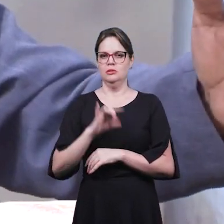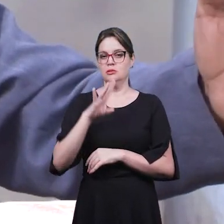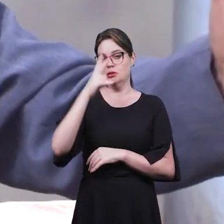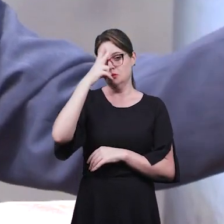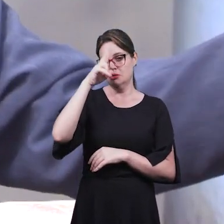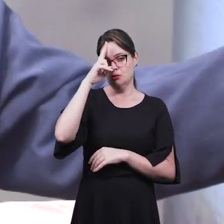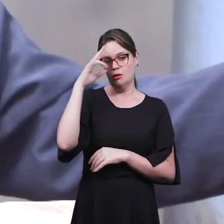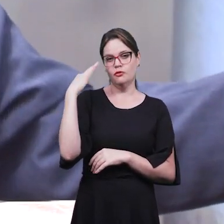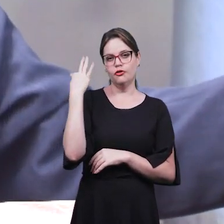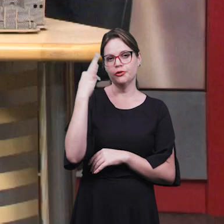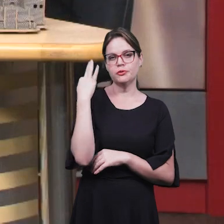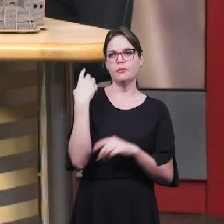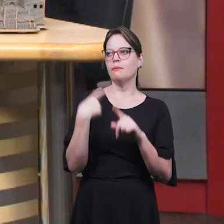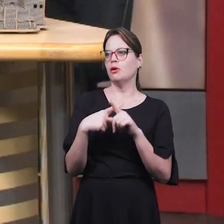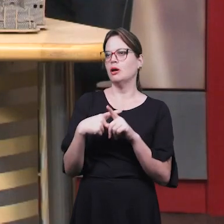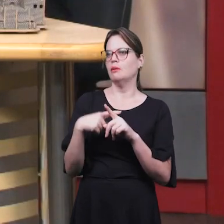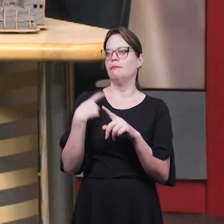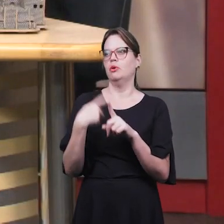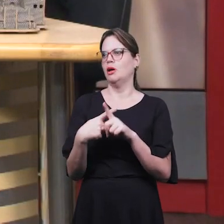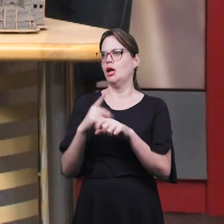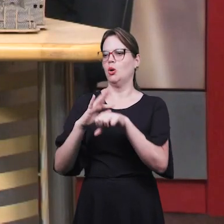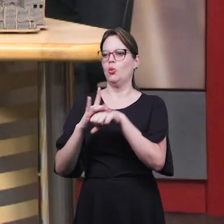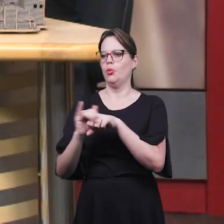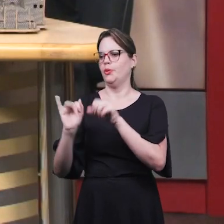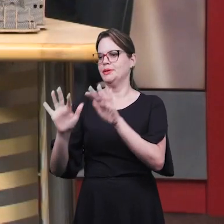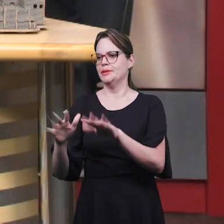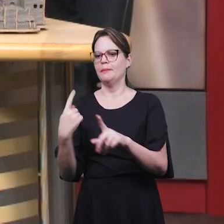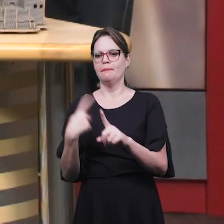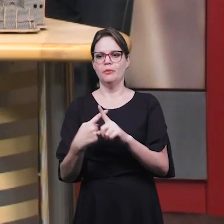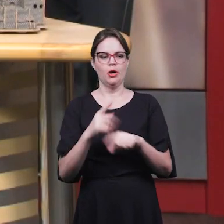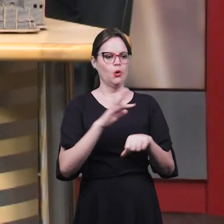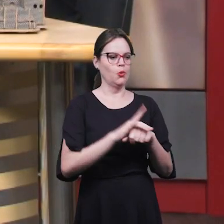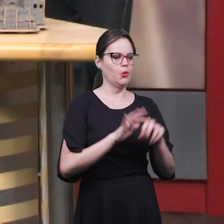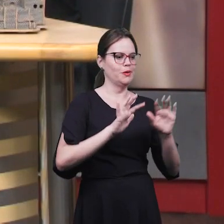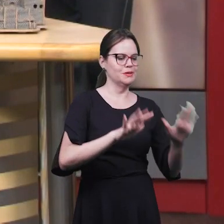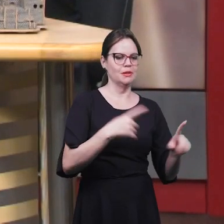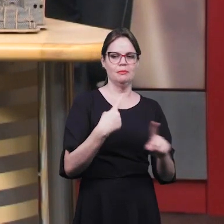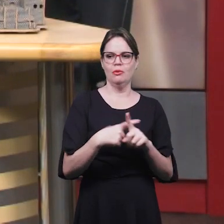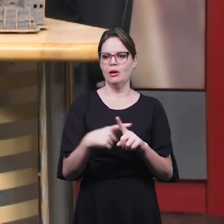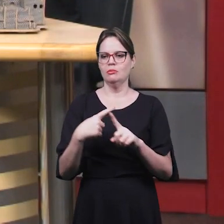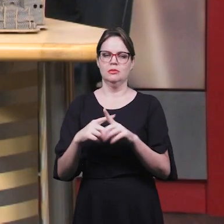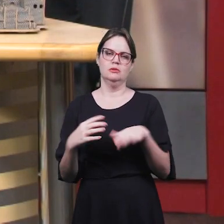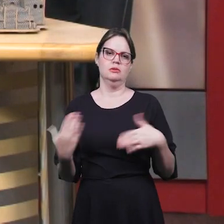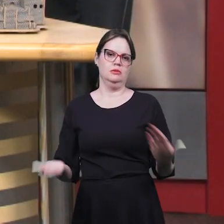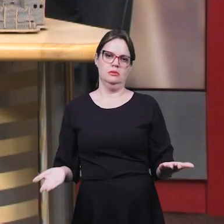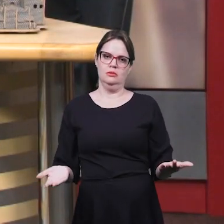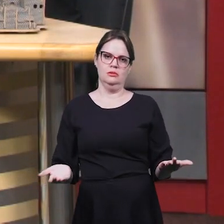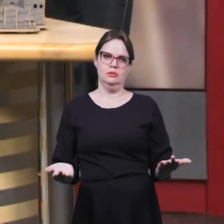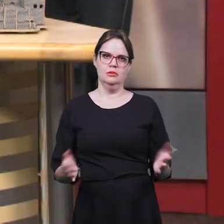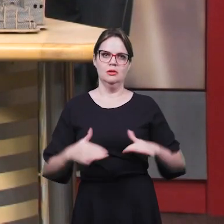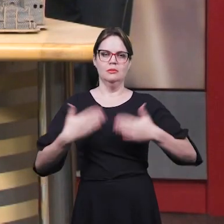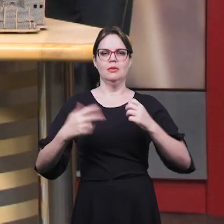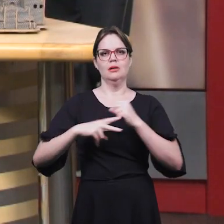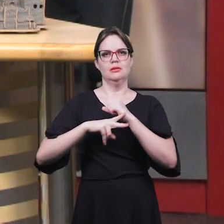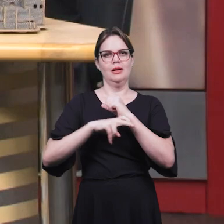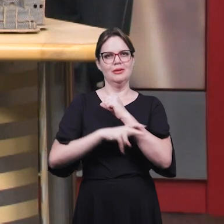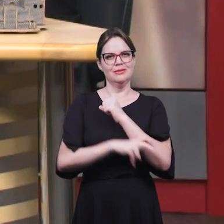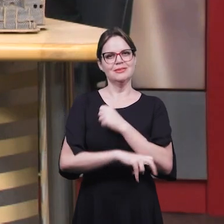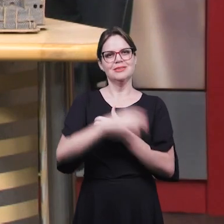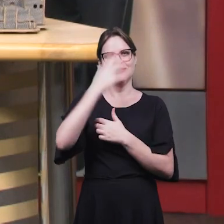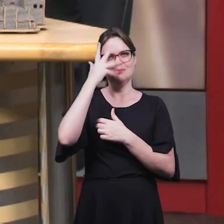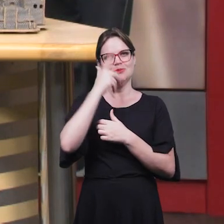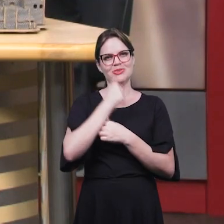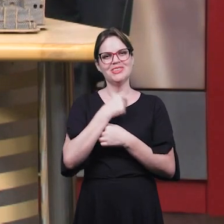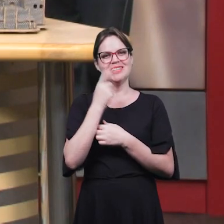histórica, arqueológica... E nos porquês, né? Por que curou dessa forma, né? Não vai entender, não vai entender. Mas a arqueologia está aqui, a arqueologia é bonita, olha só